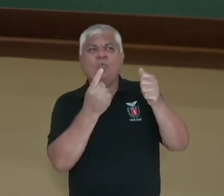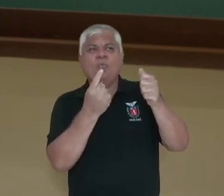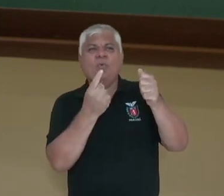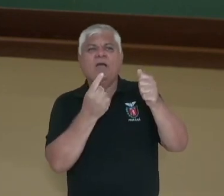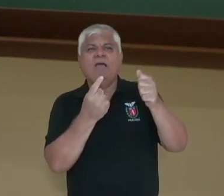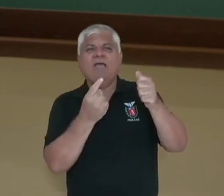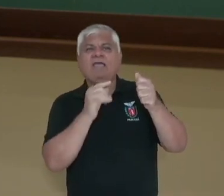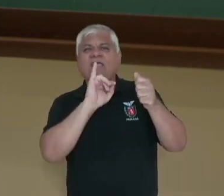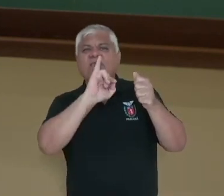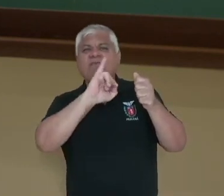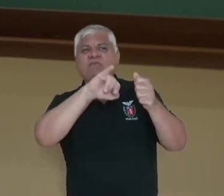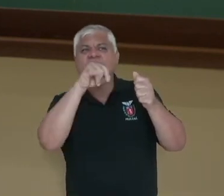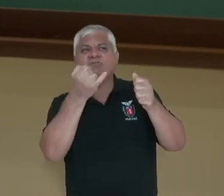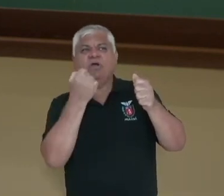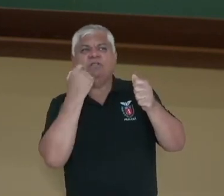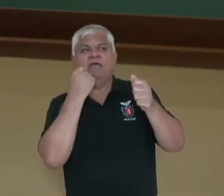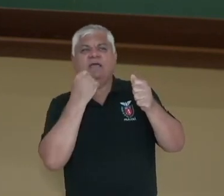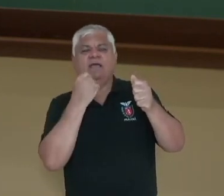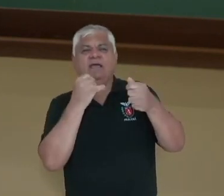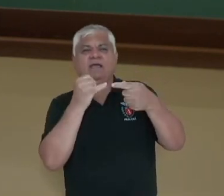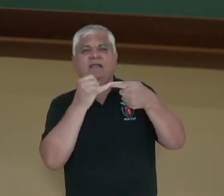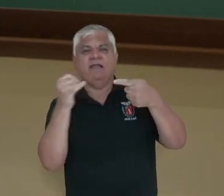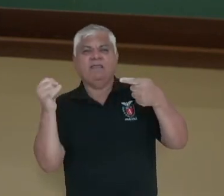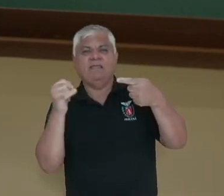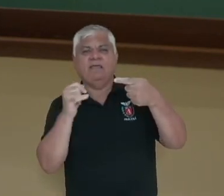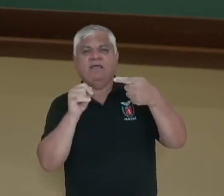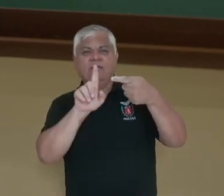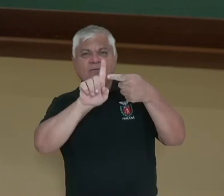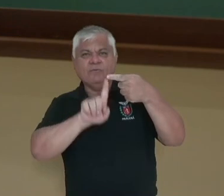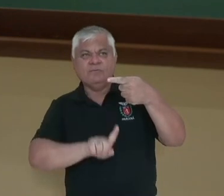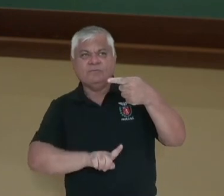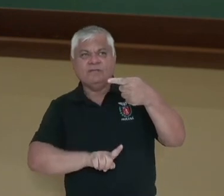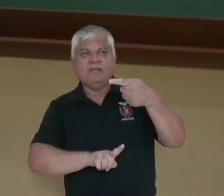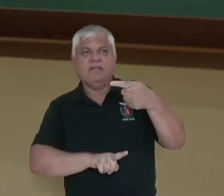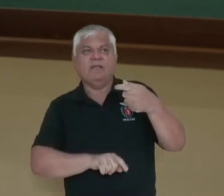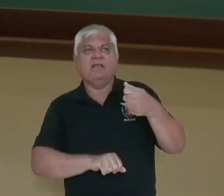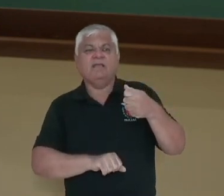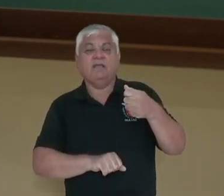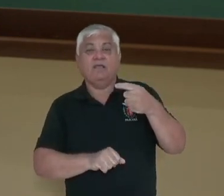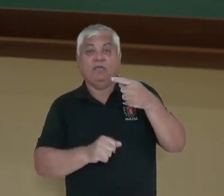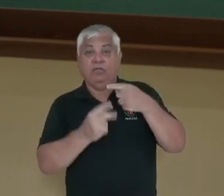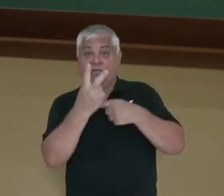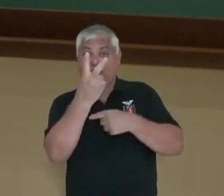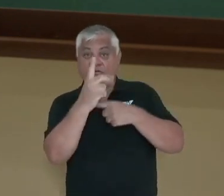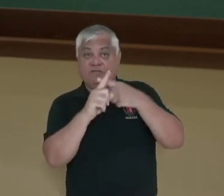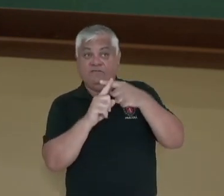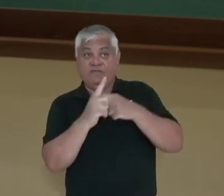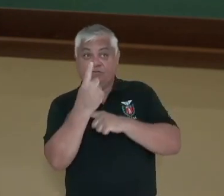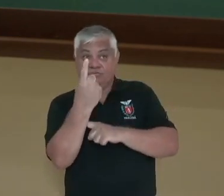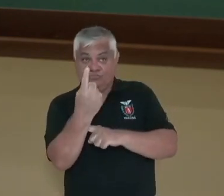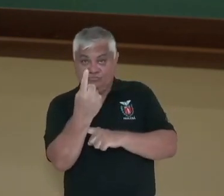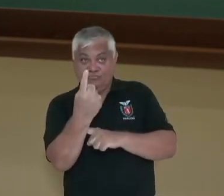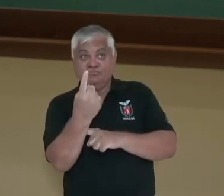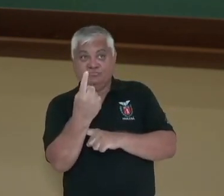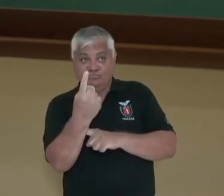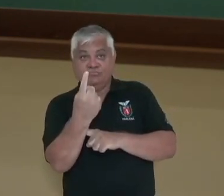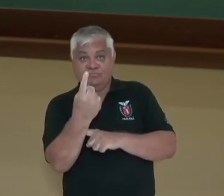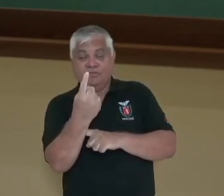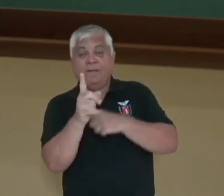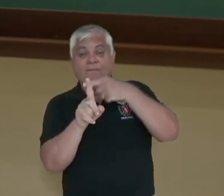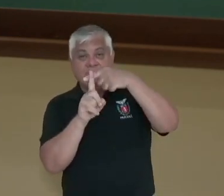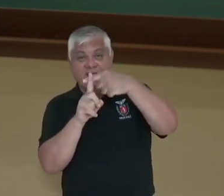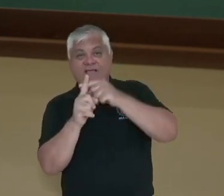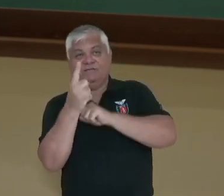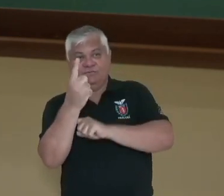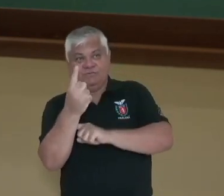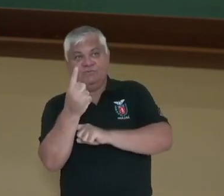IJ, linha, coluna. Então substituir aqui, ó. 2 vezes o meu I, que nesse caso é 1, mais